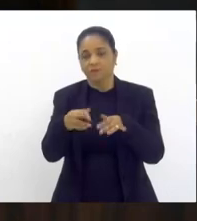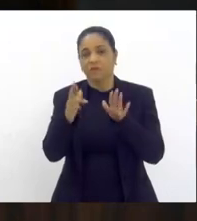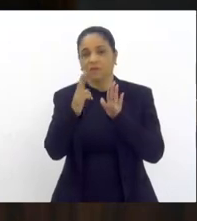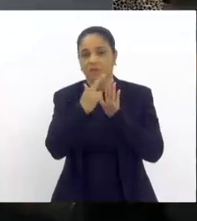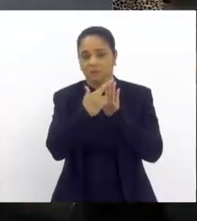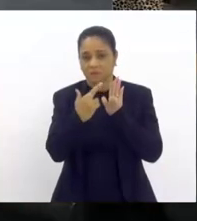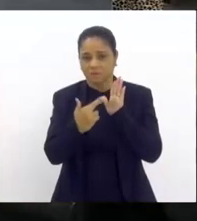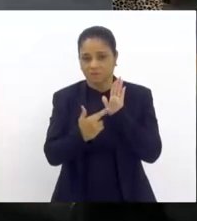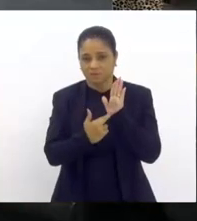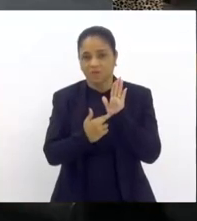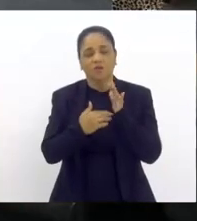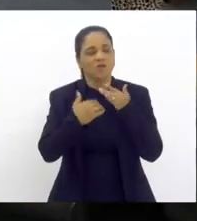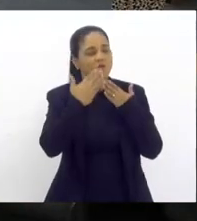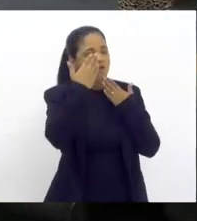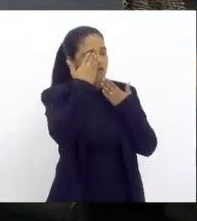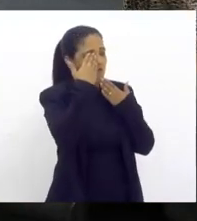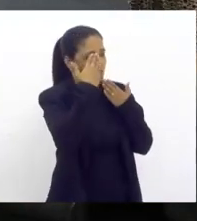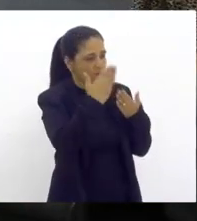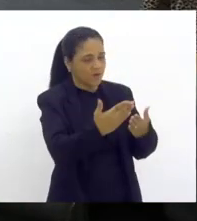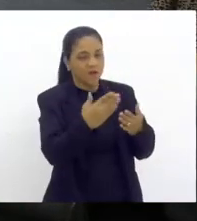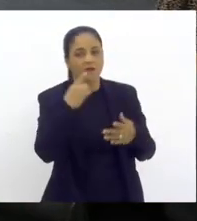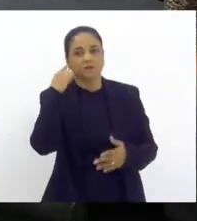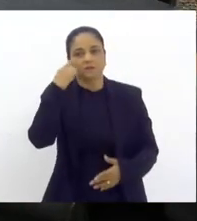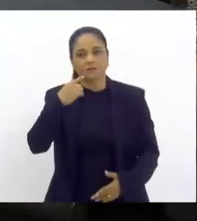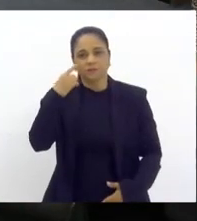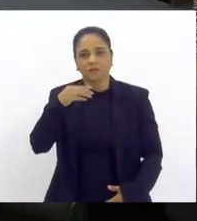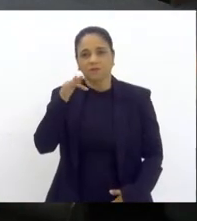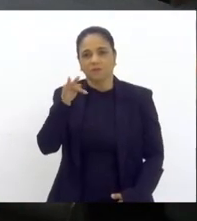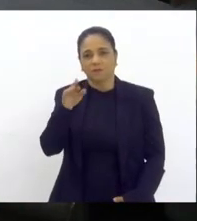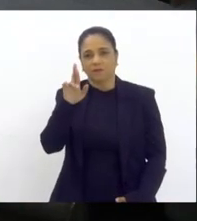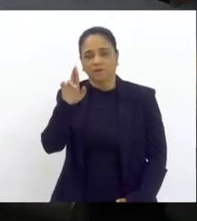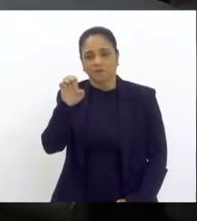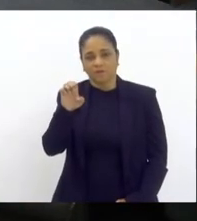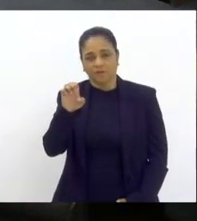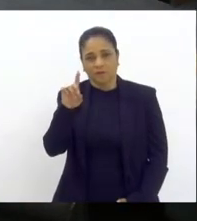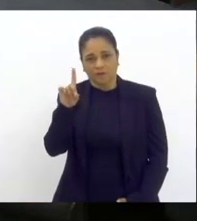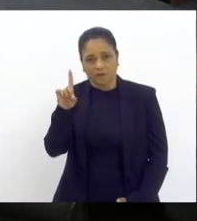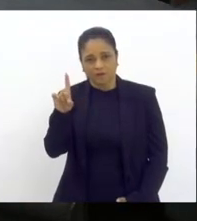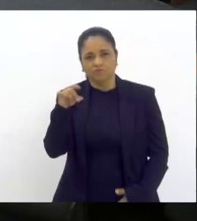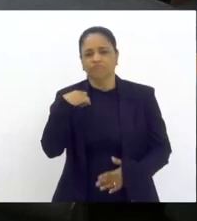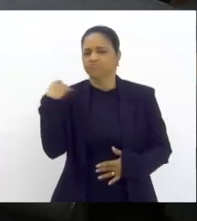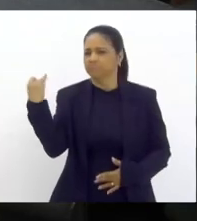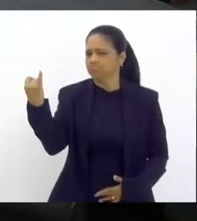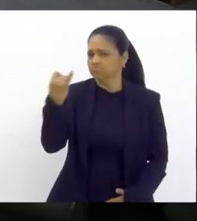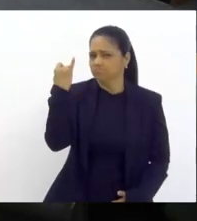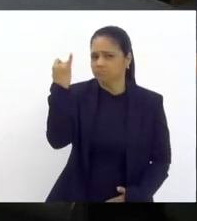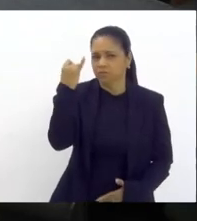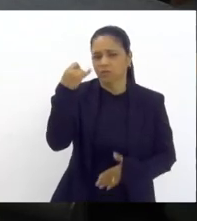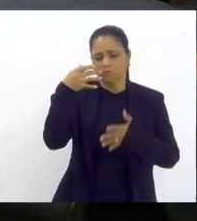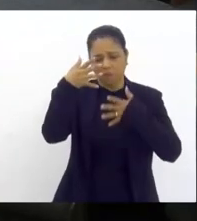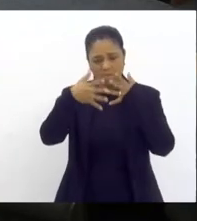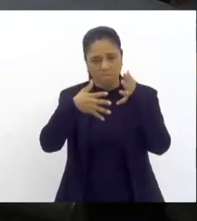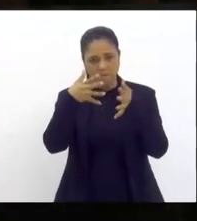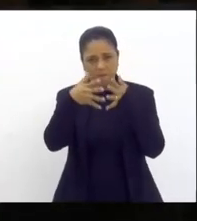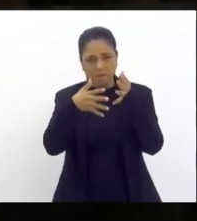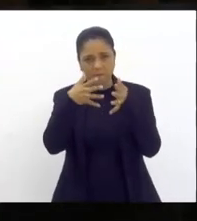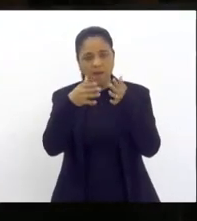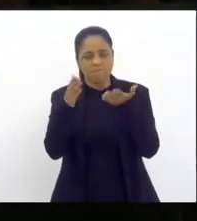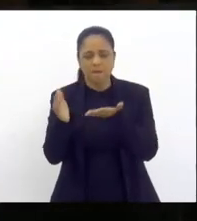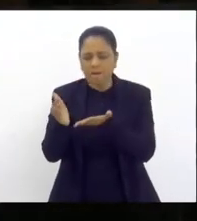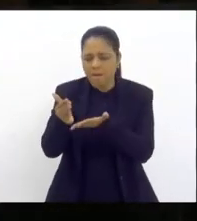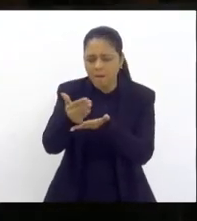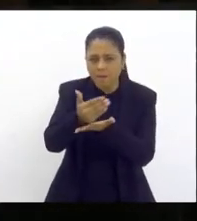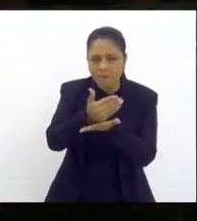Muito obrigada, deputado Fred. Muito importante a gente falar no dia de hoje os dados